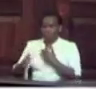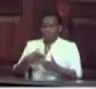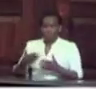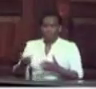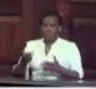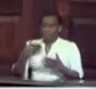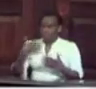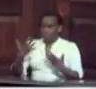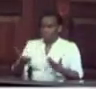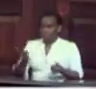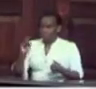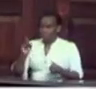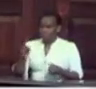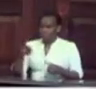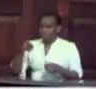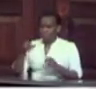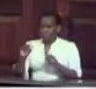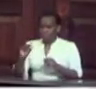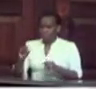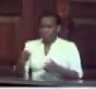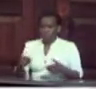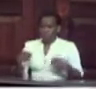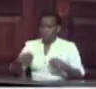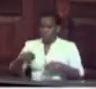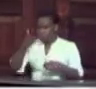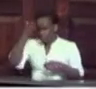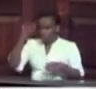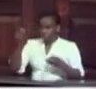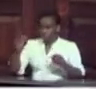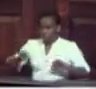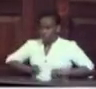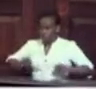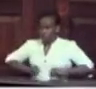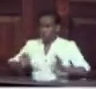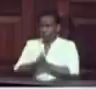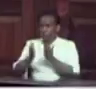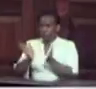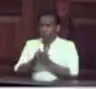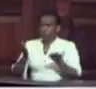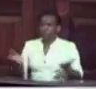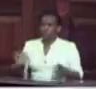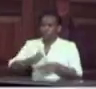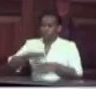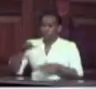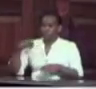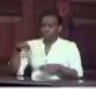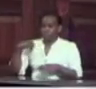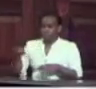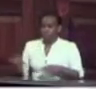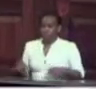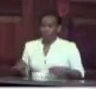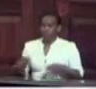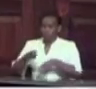social estabelecido ainda é muito pequeno e vai penalizar setores empobrecidos das camadas médias do Rio de Janeiro. Era